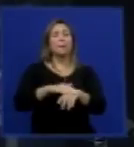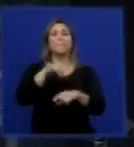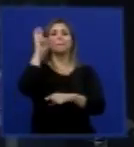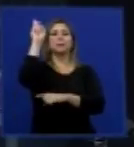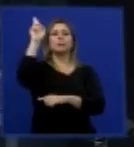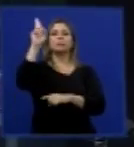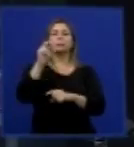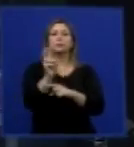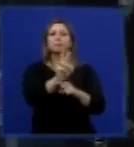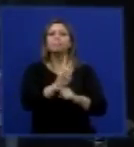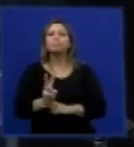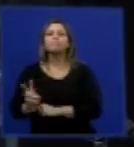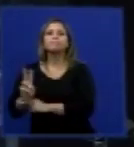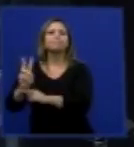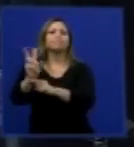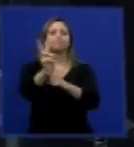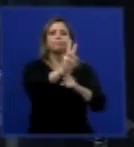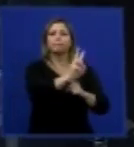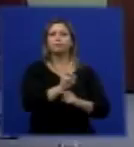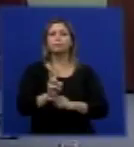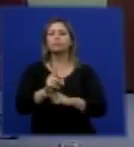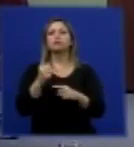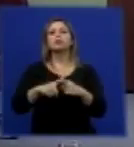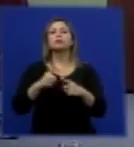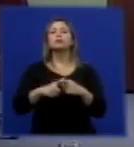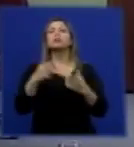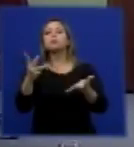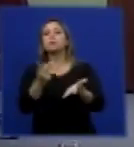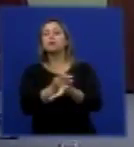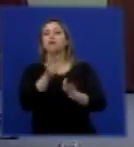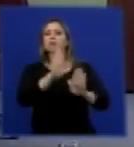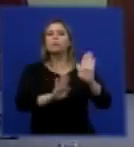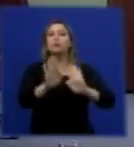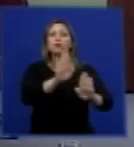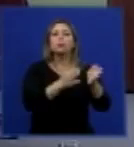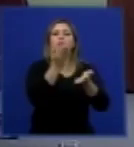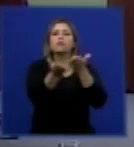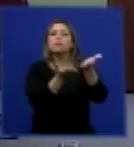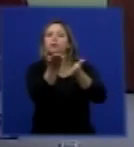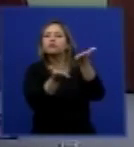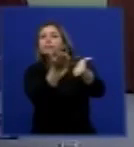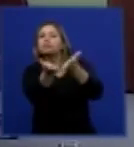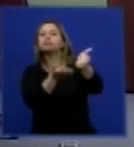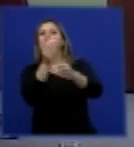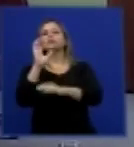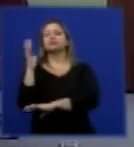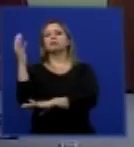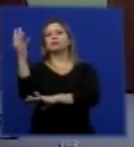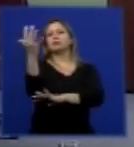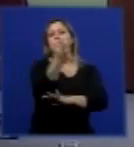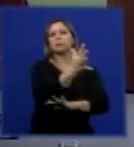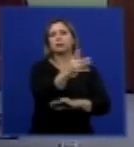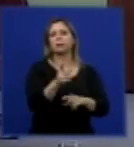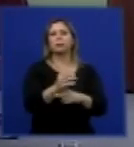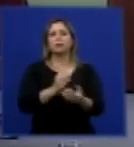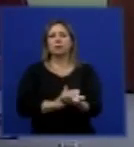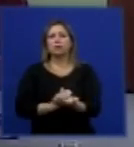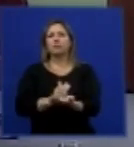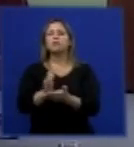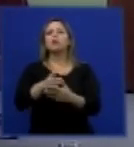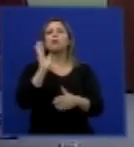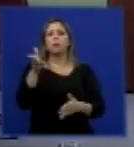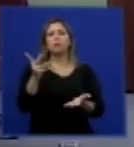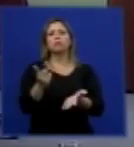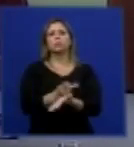é quem está mais presente no Cuidado com o meio ambiente e seguindo a filosofia que já